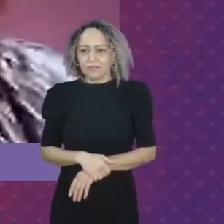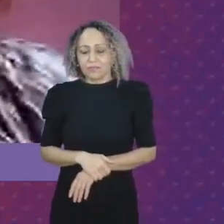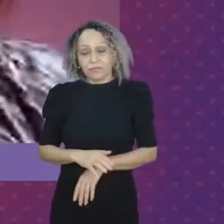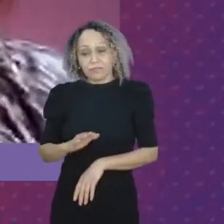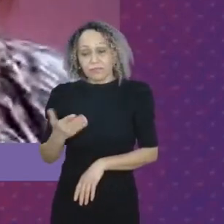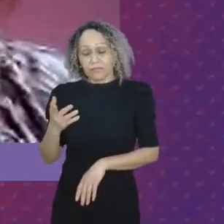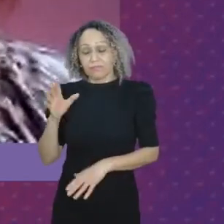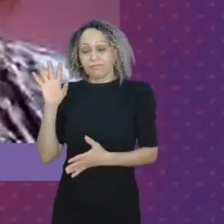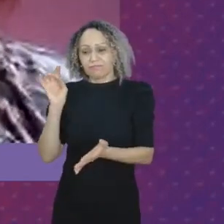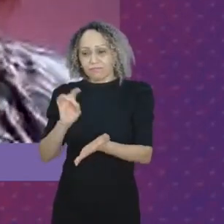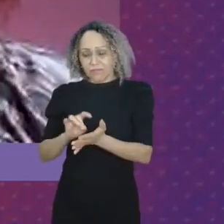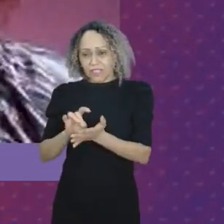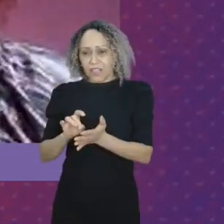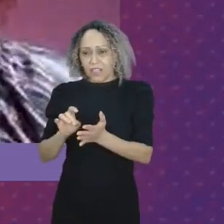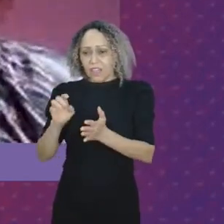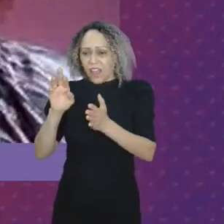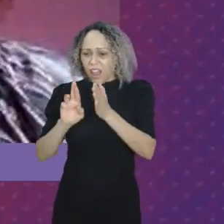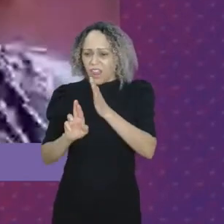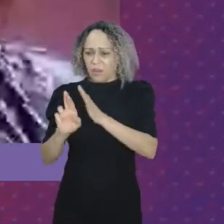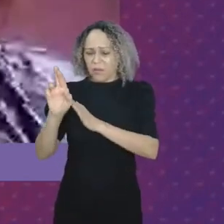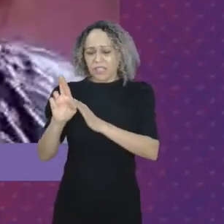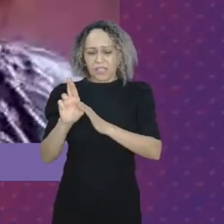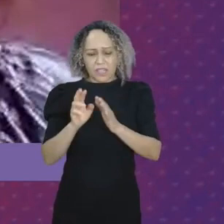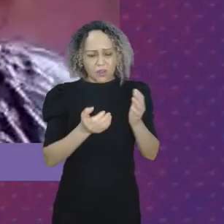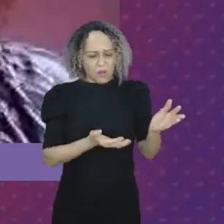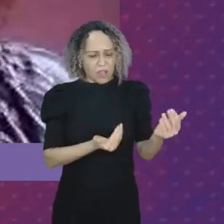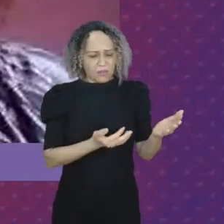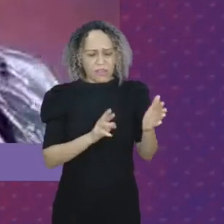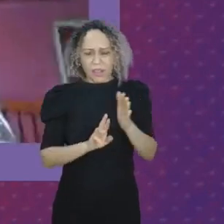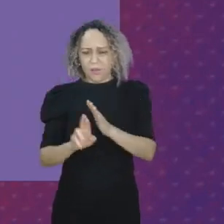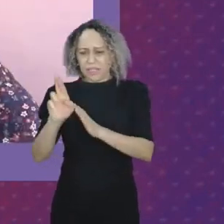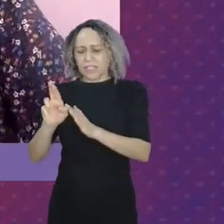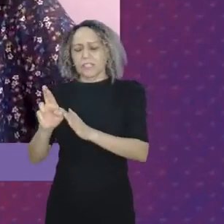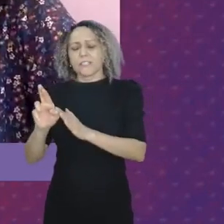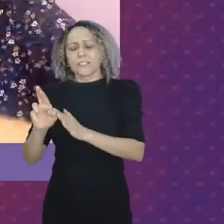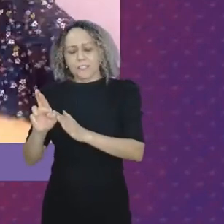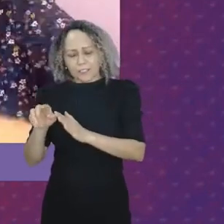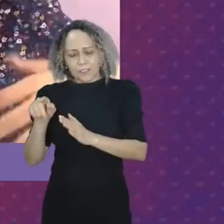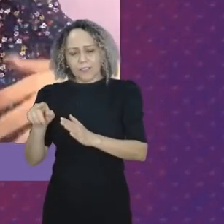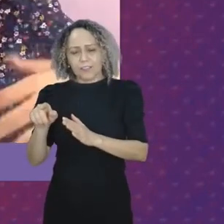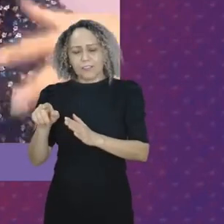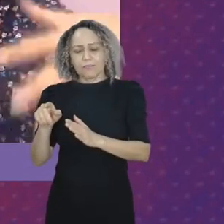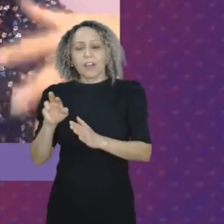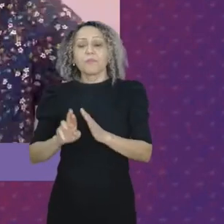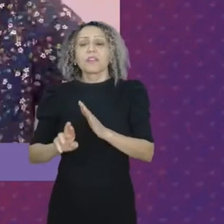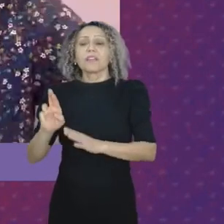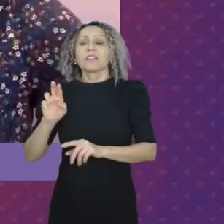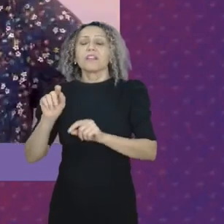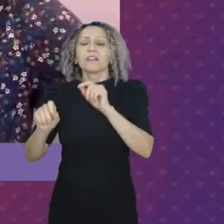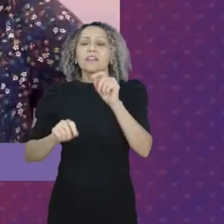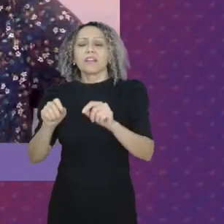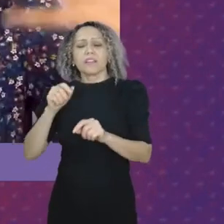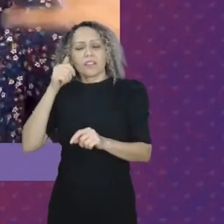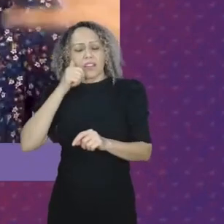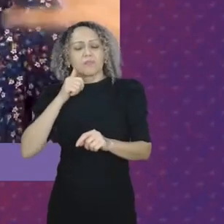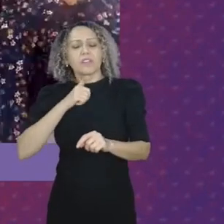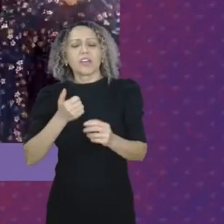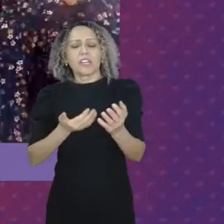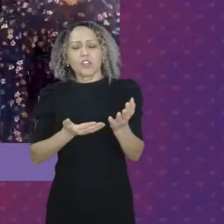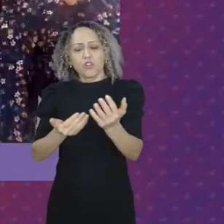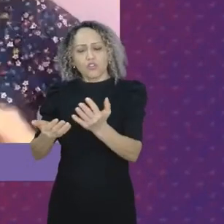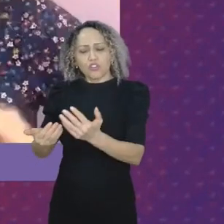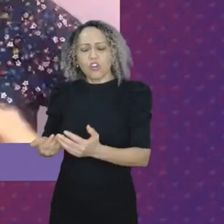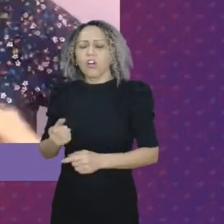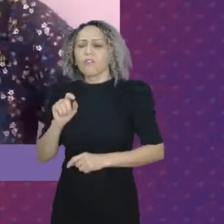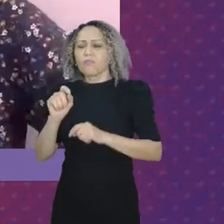Então, de fato, a representação política da juventude inspira a representação política das mulheres jovens,